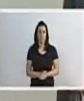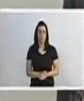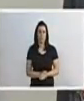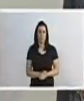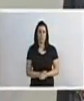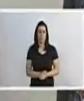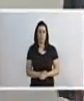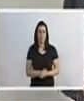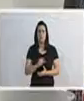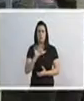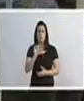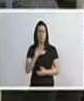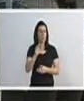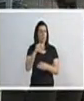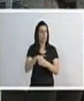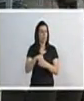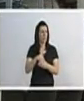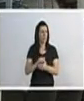Só votar.